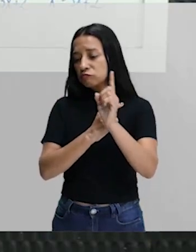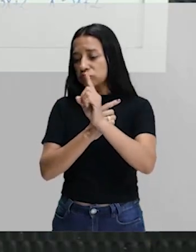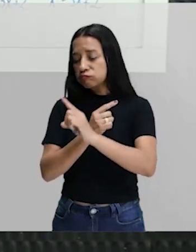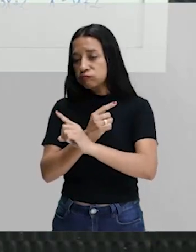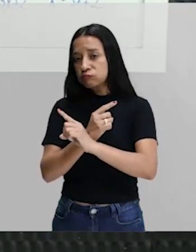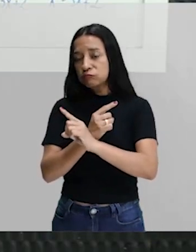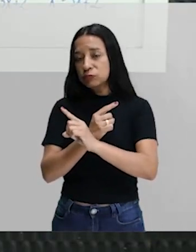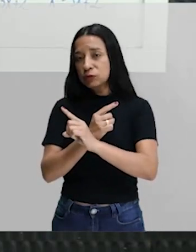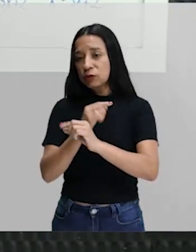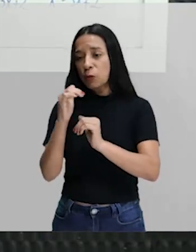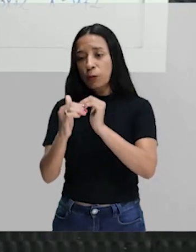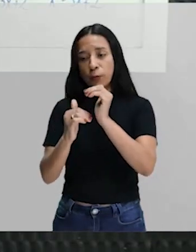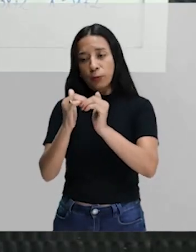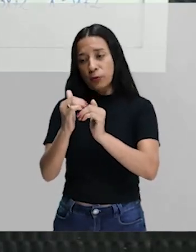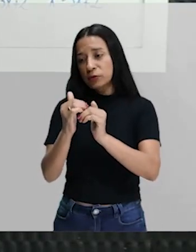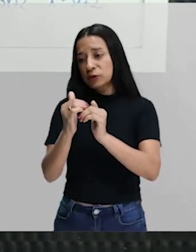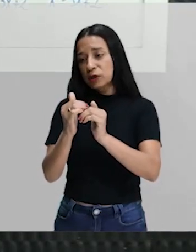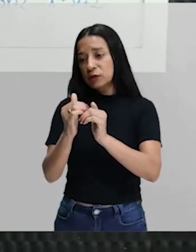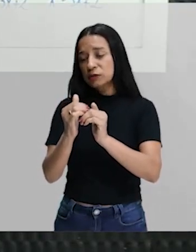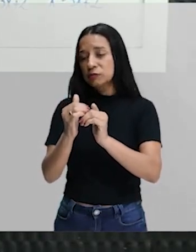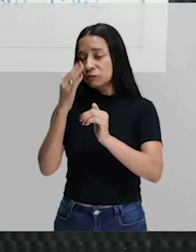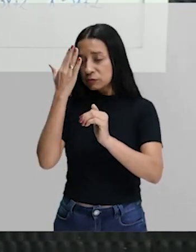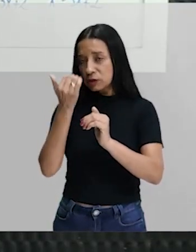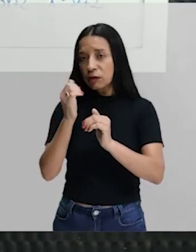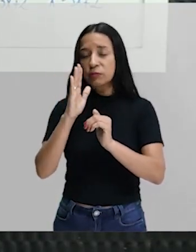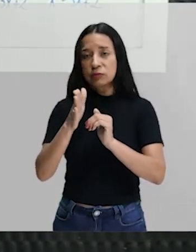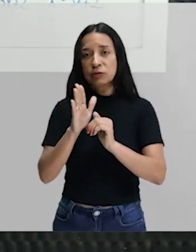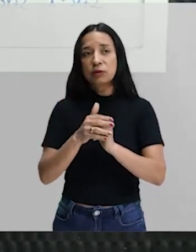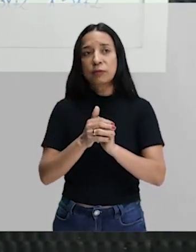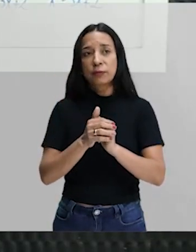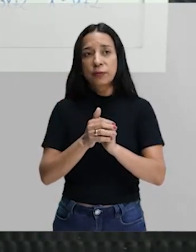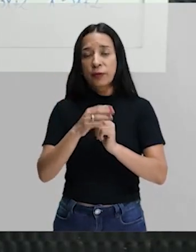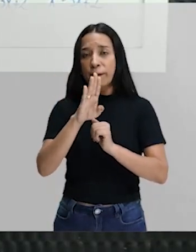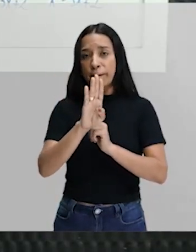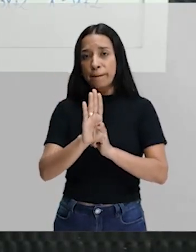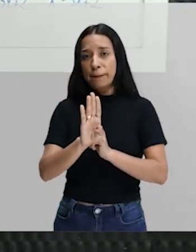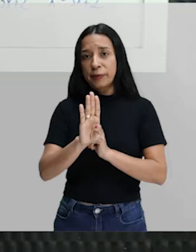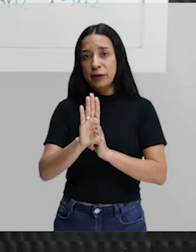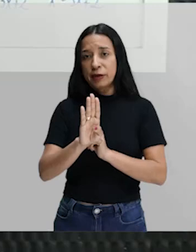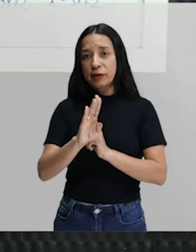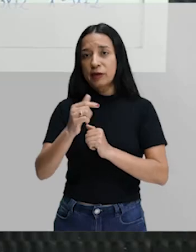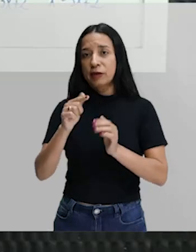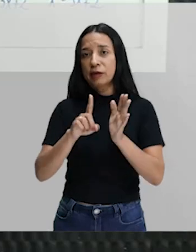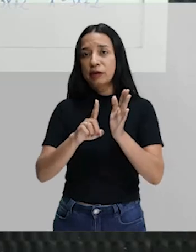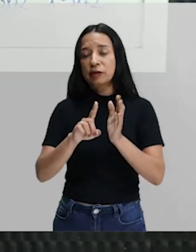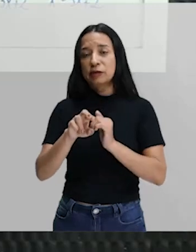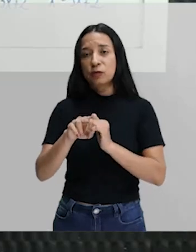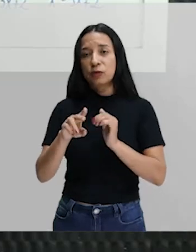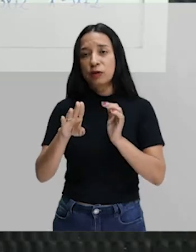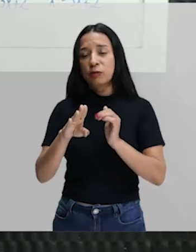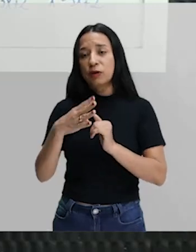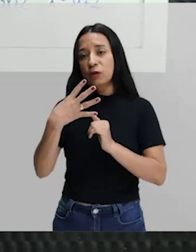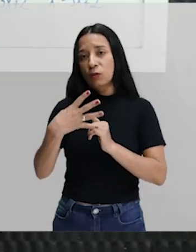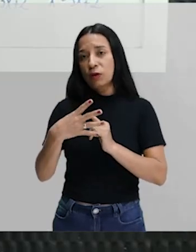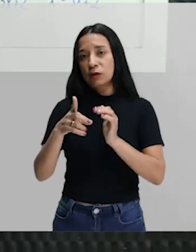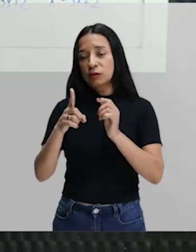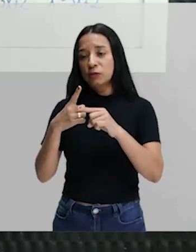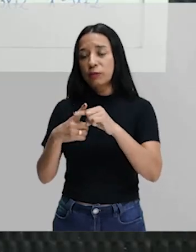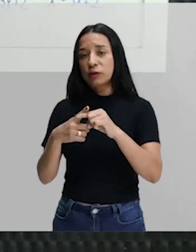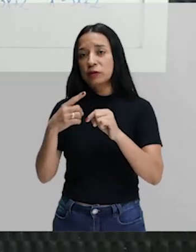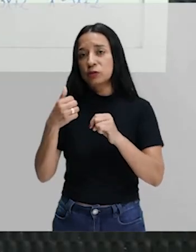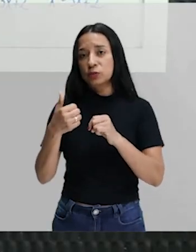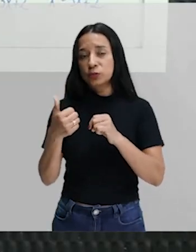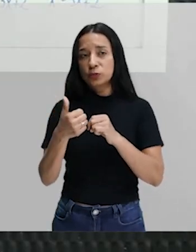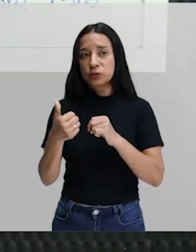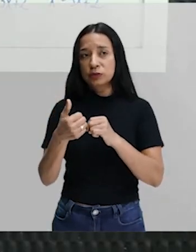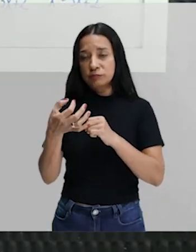Isso é um processo que você já sabe. Aí eu vou ter que B vai ser igual a 4 mais 11.